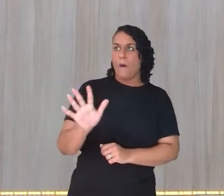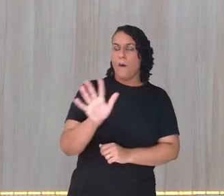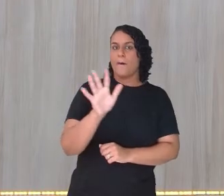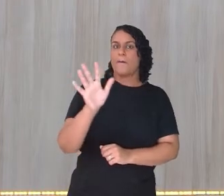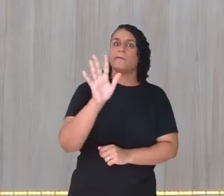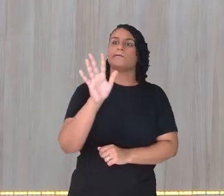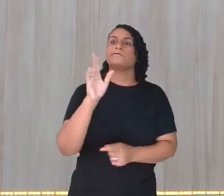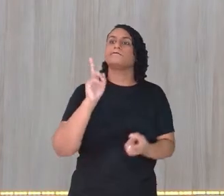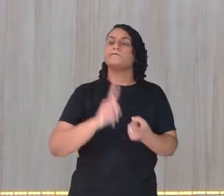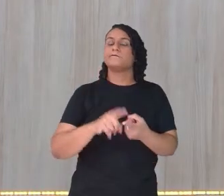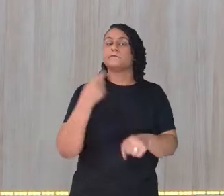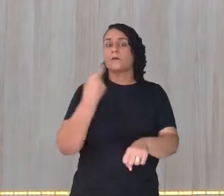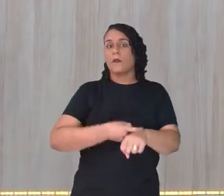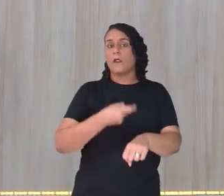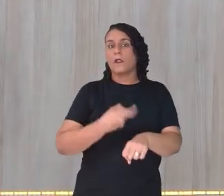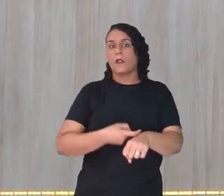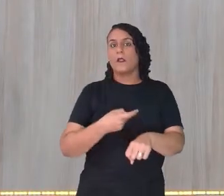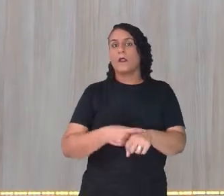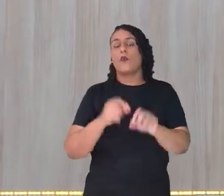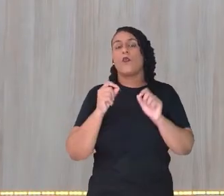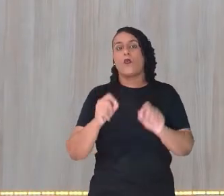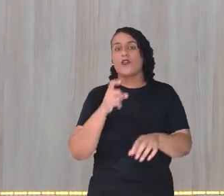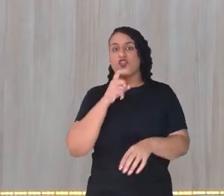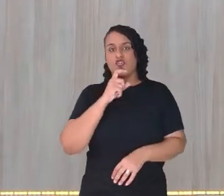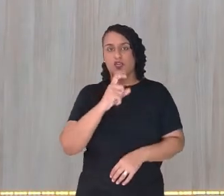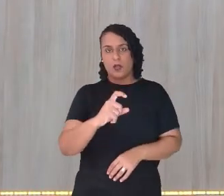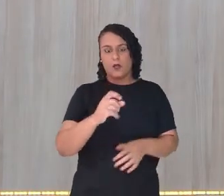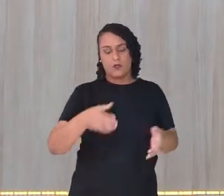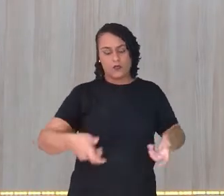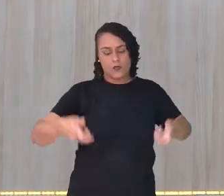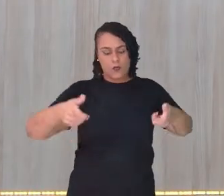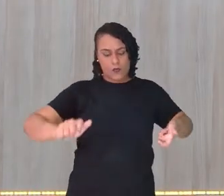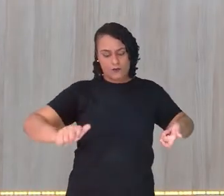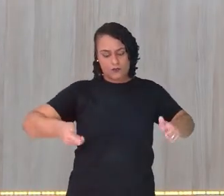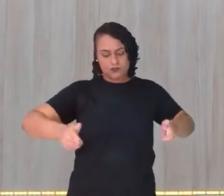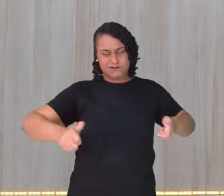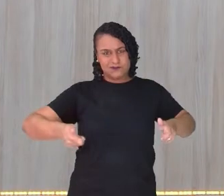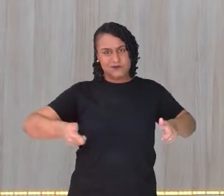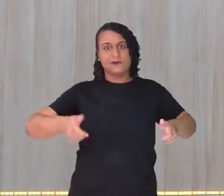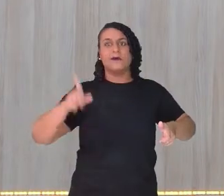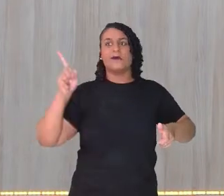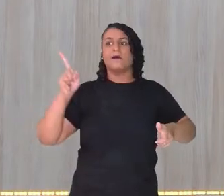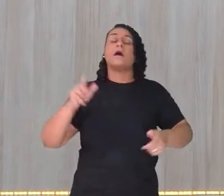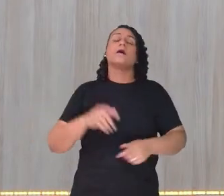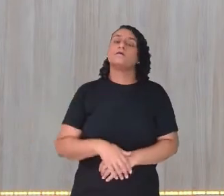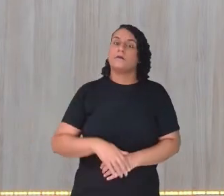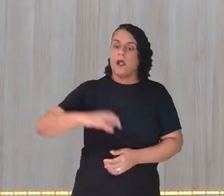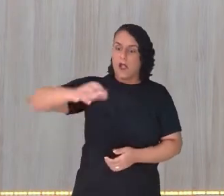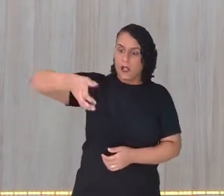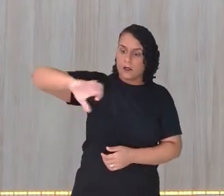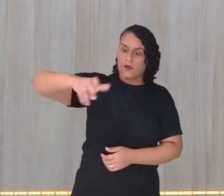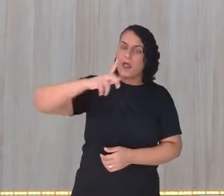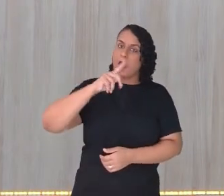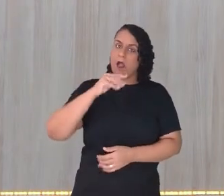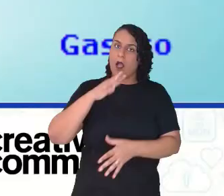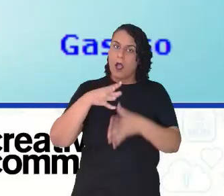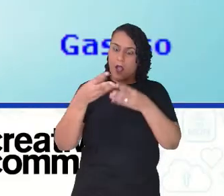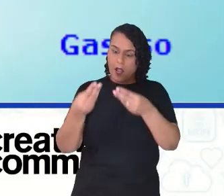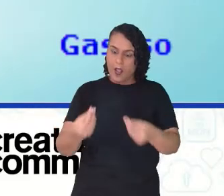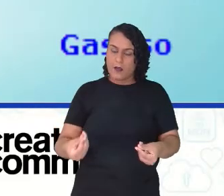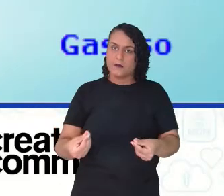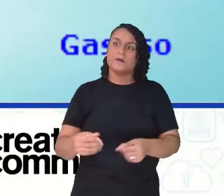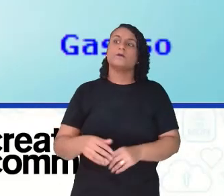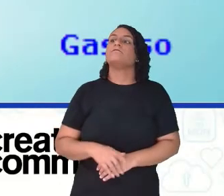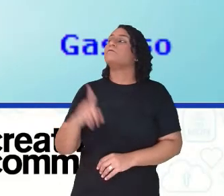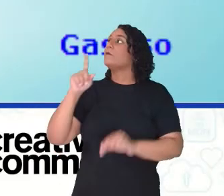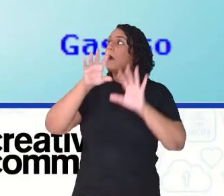do estado sólido, eu trouxe para vocês a caçamba com gelo. A água no estado líquido, a questão da torneira. E o gasoso, a questão das